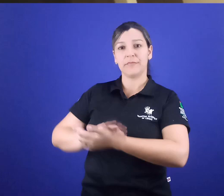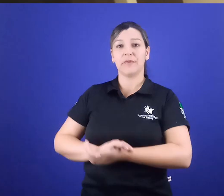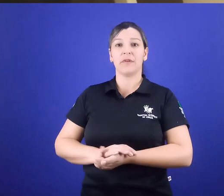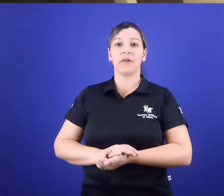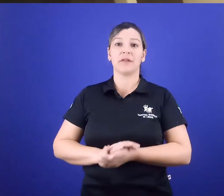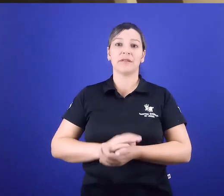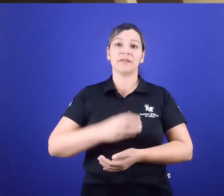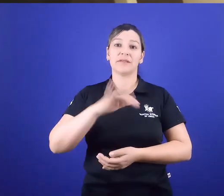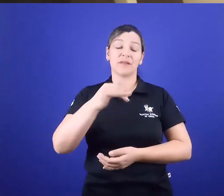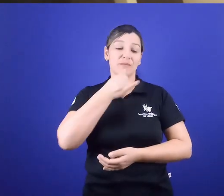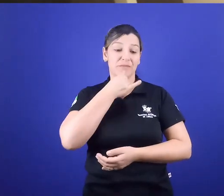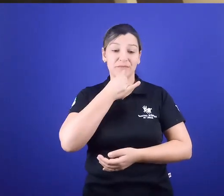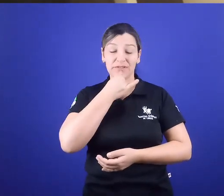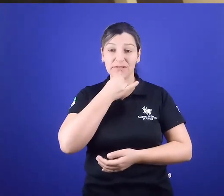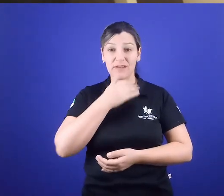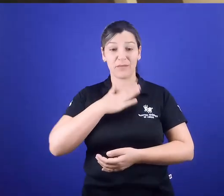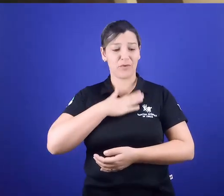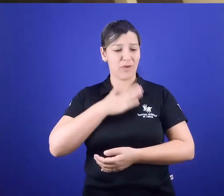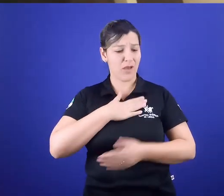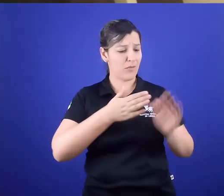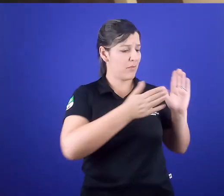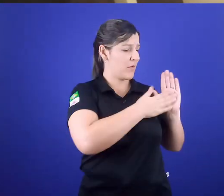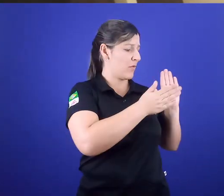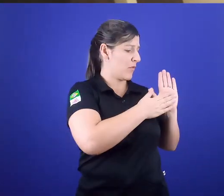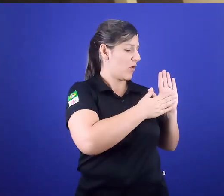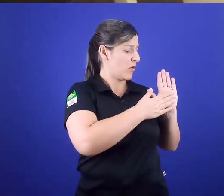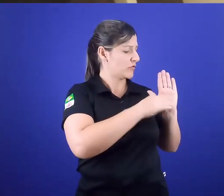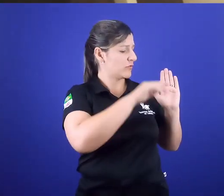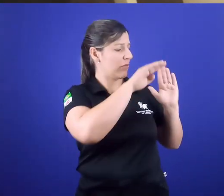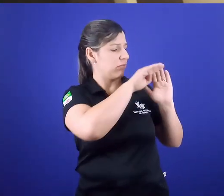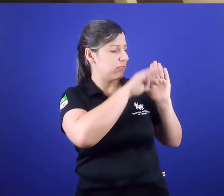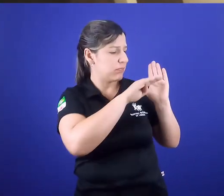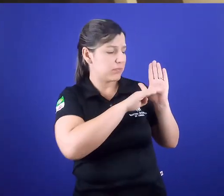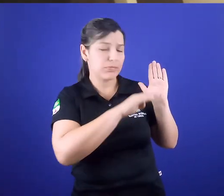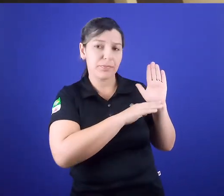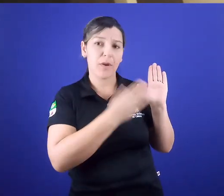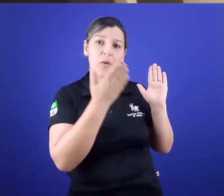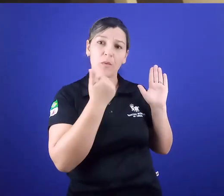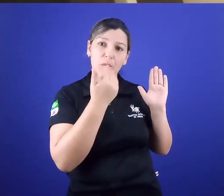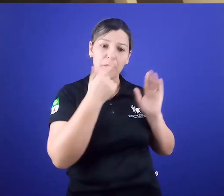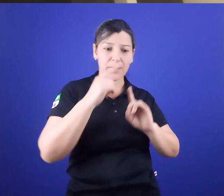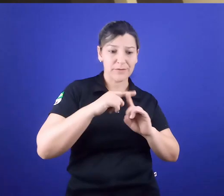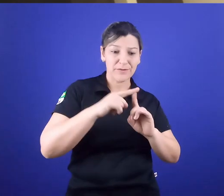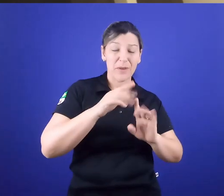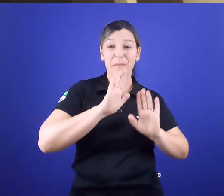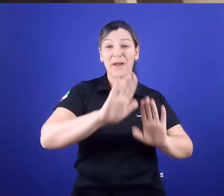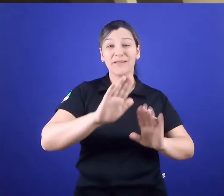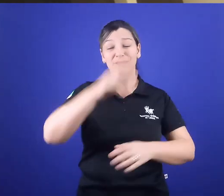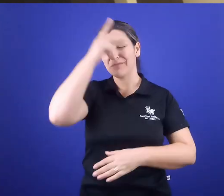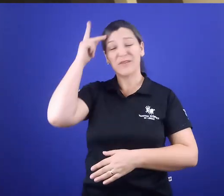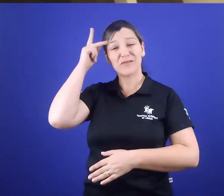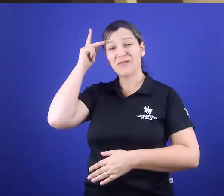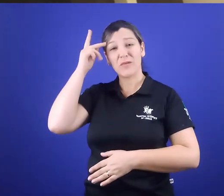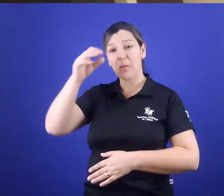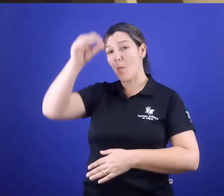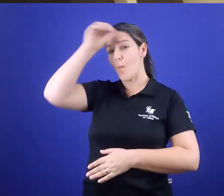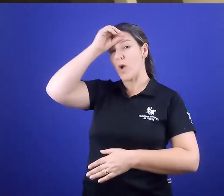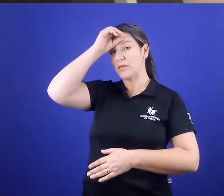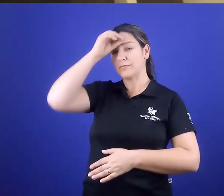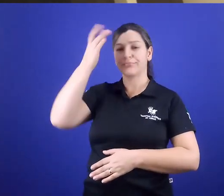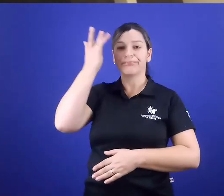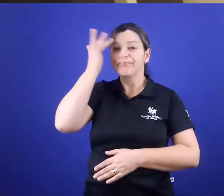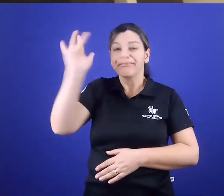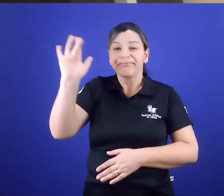um cardápio em que eu não tenho pessoal qualificado para executar esse cardápio. Em que eu não tenho, por exemplo, equipamento para produzir